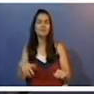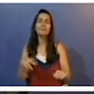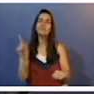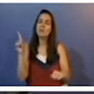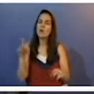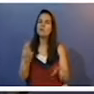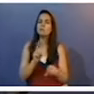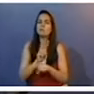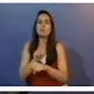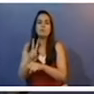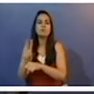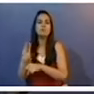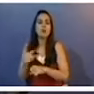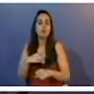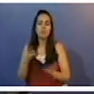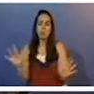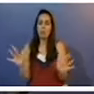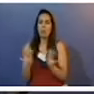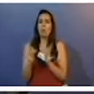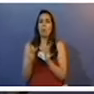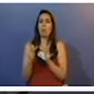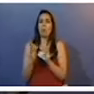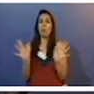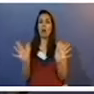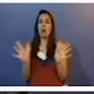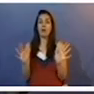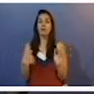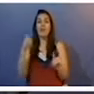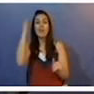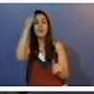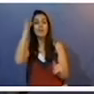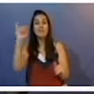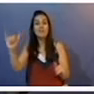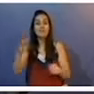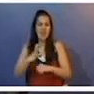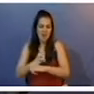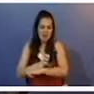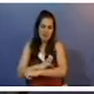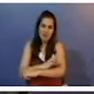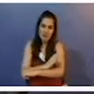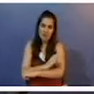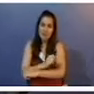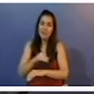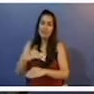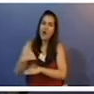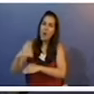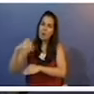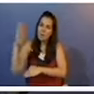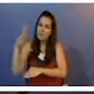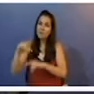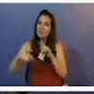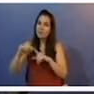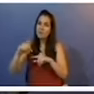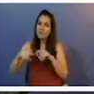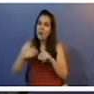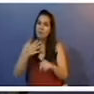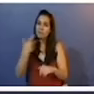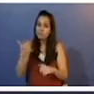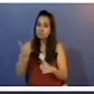eles não entram em contato, então você evita a ferrugem e aumenta a durabilidade do material.